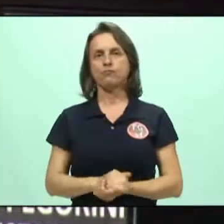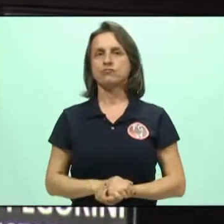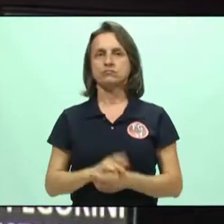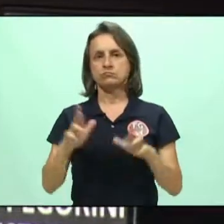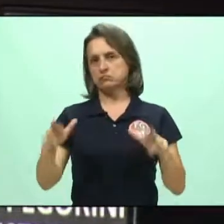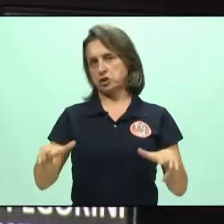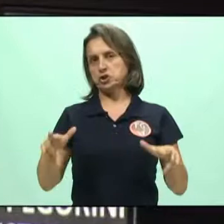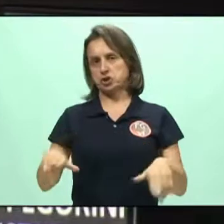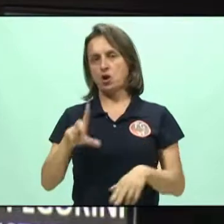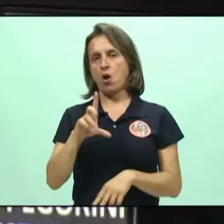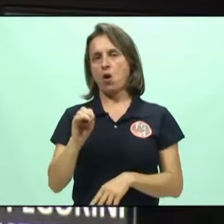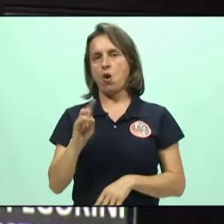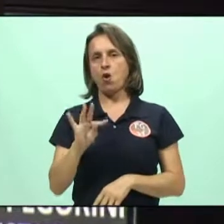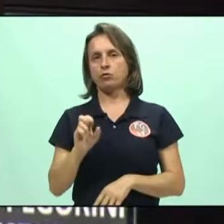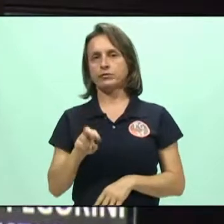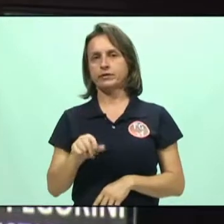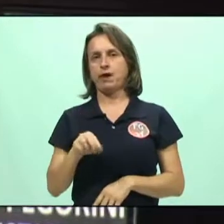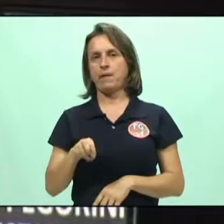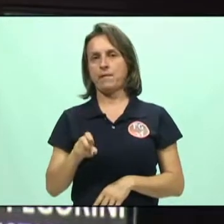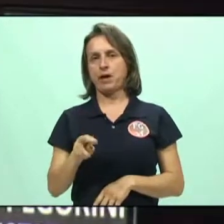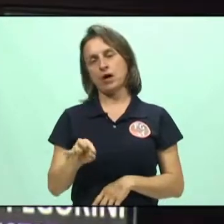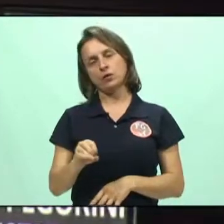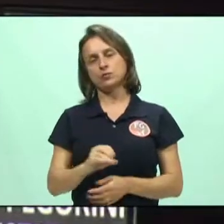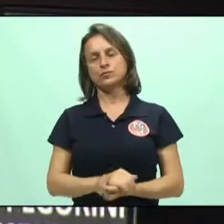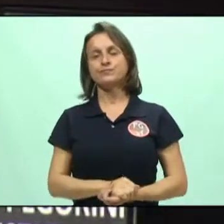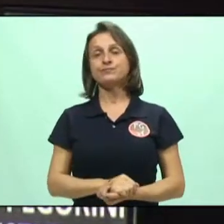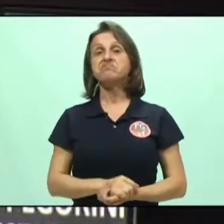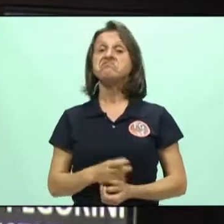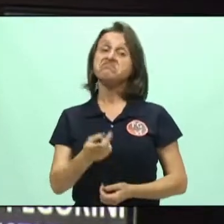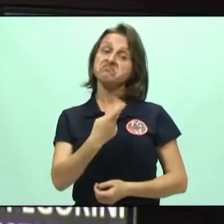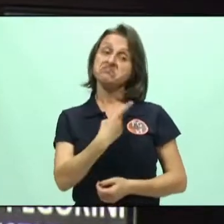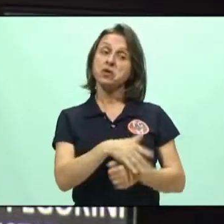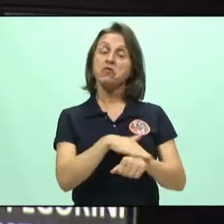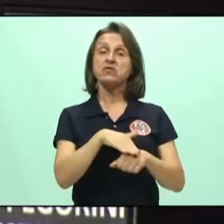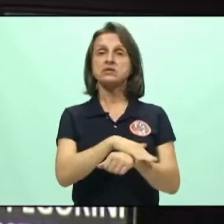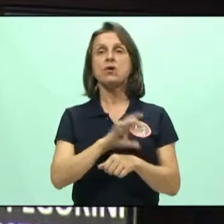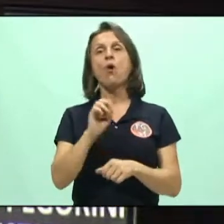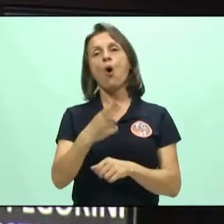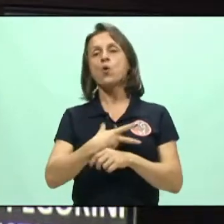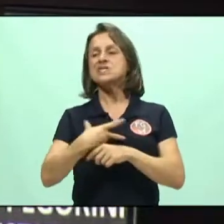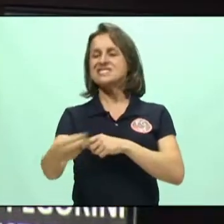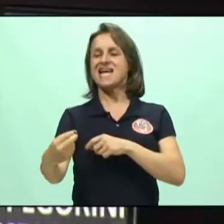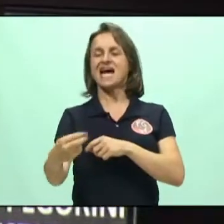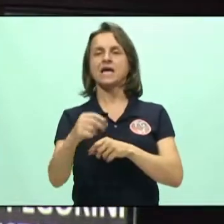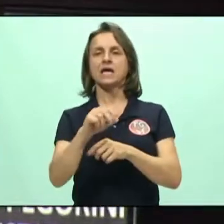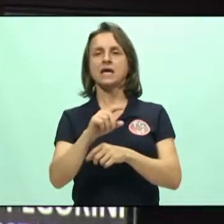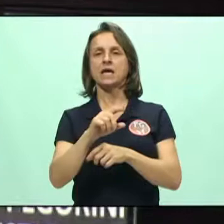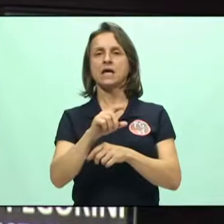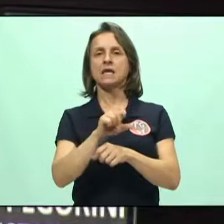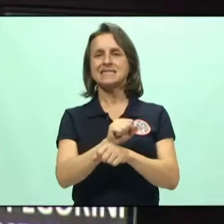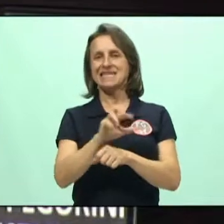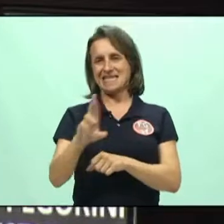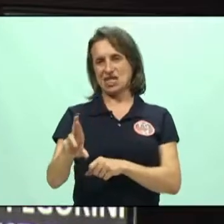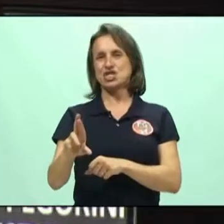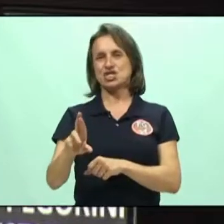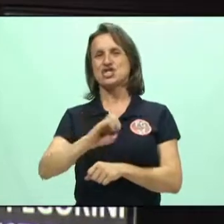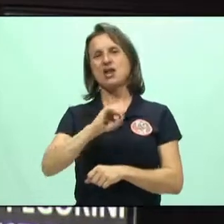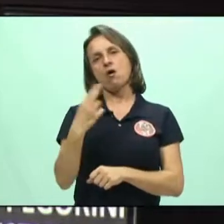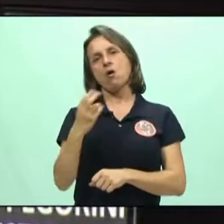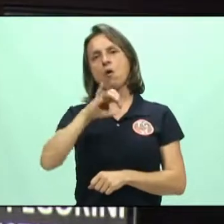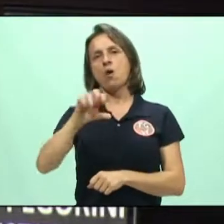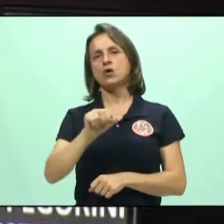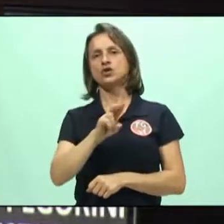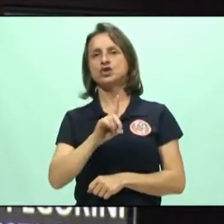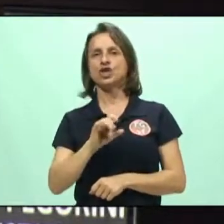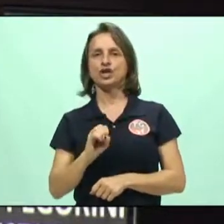né ou você sai do loteamento Santa Regina Jardim Amélia daquela região toda ali só